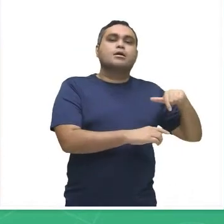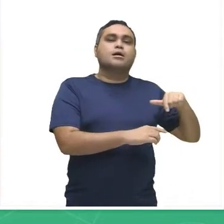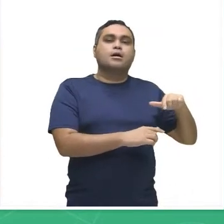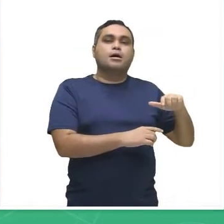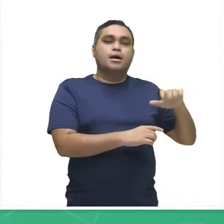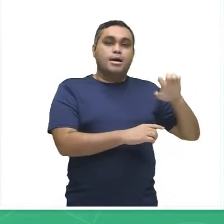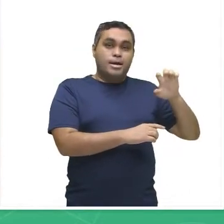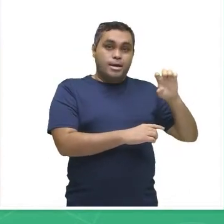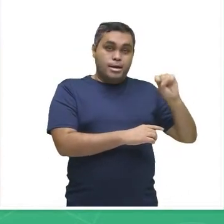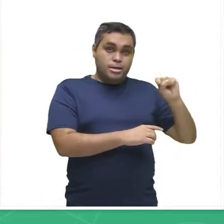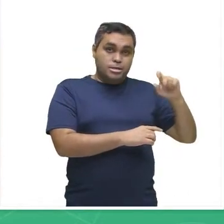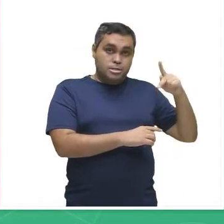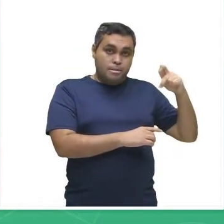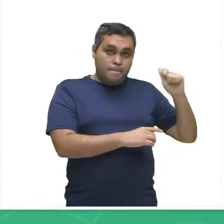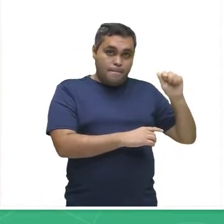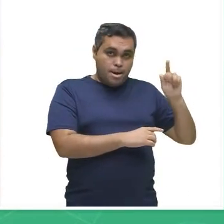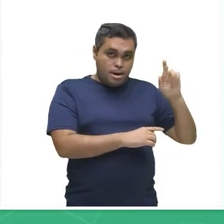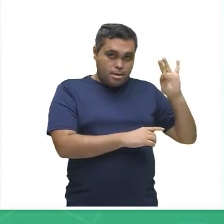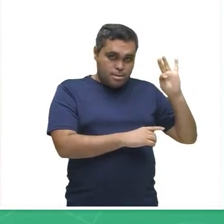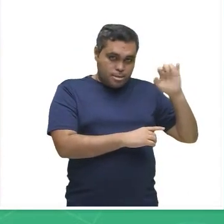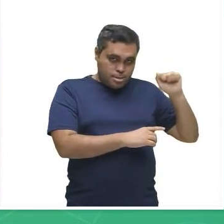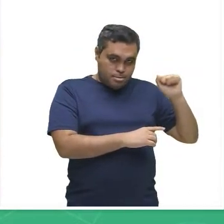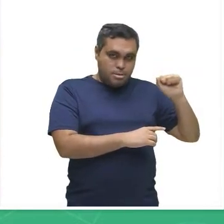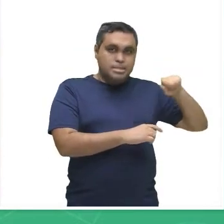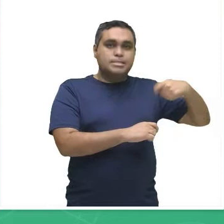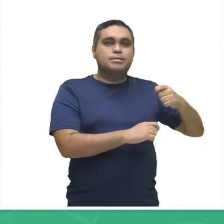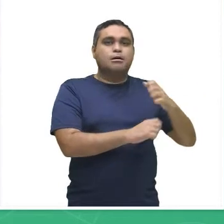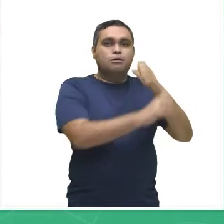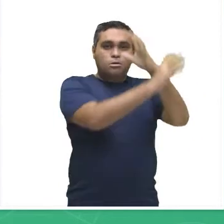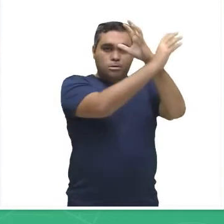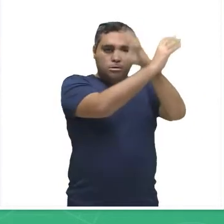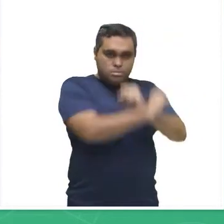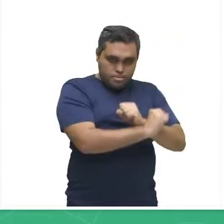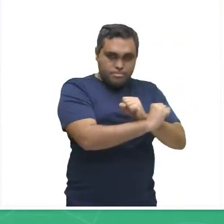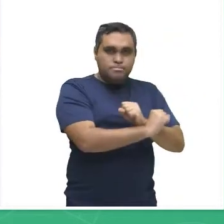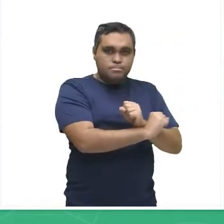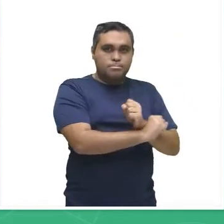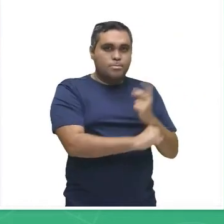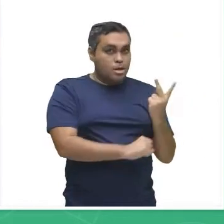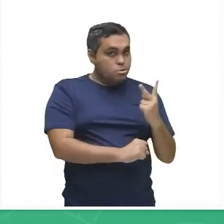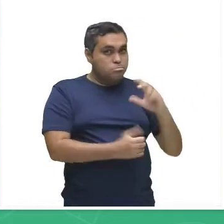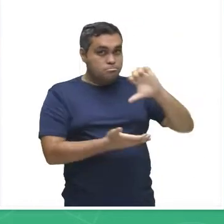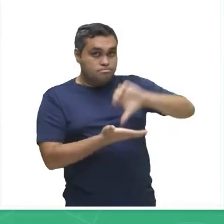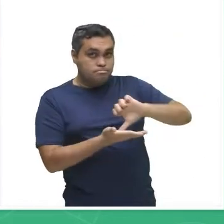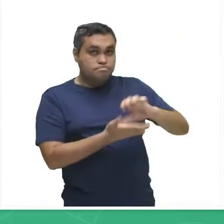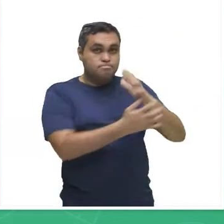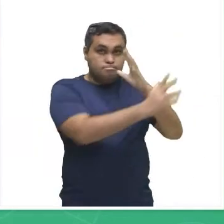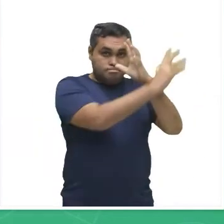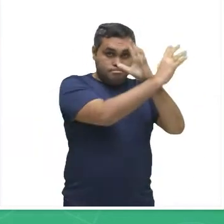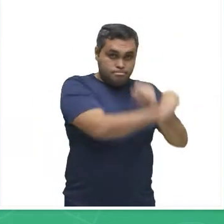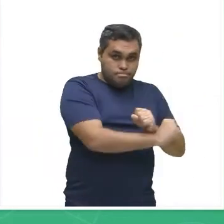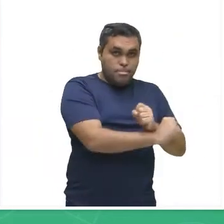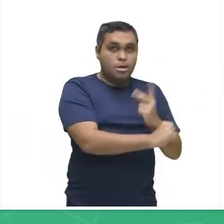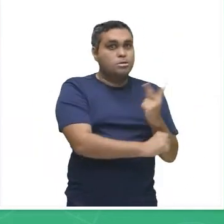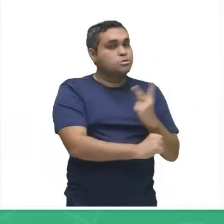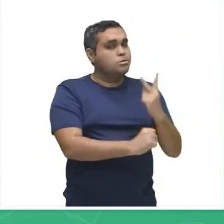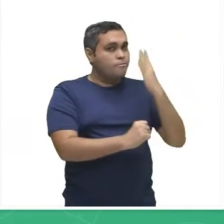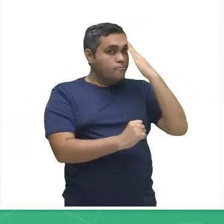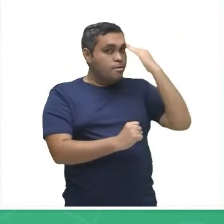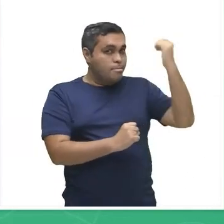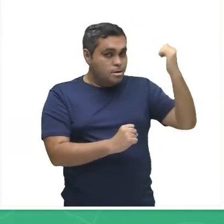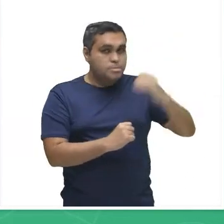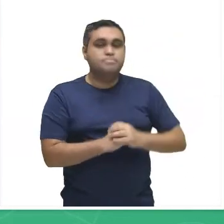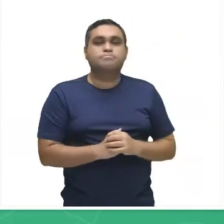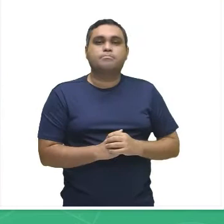aí o que acontece? Atenas vai ser conhecida como berço da democracia, embora a gente saiba que essa democracia é uma democracia